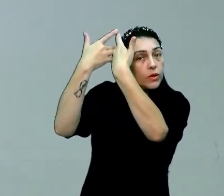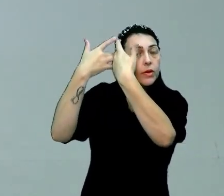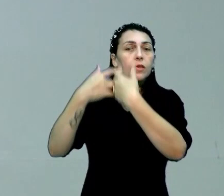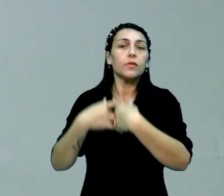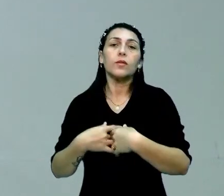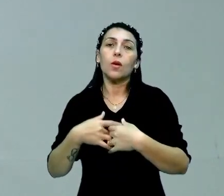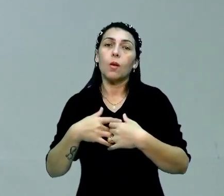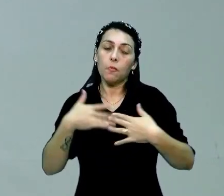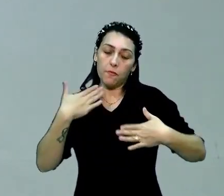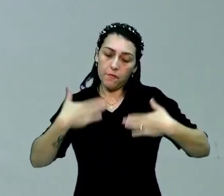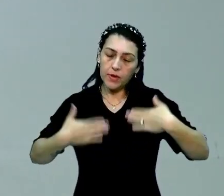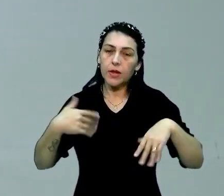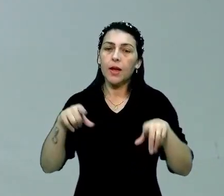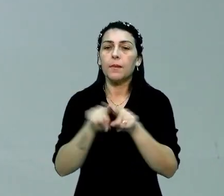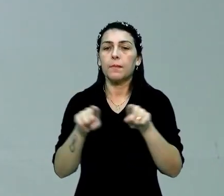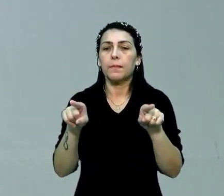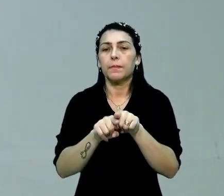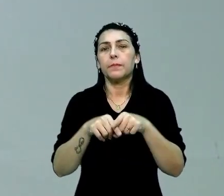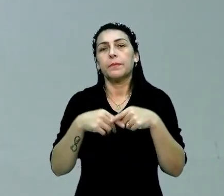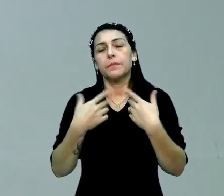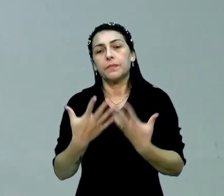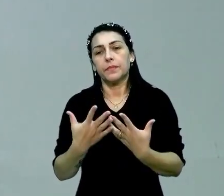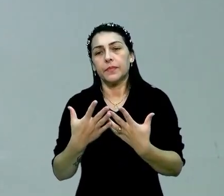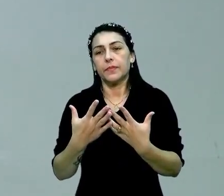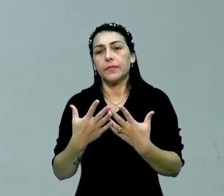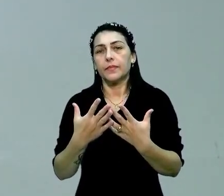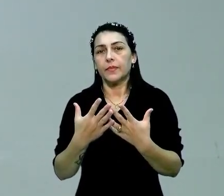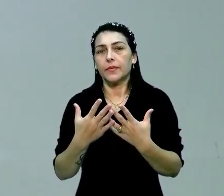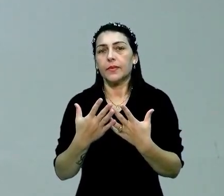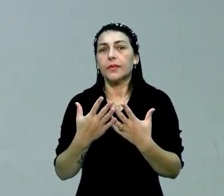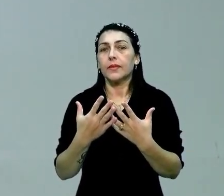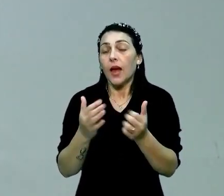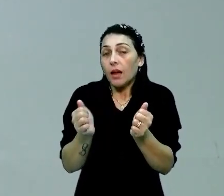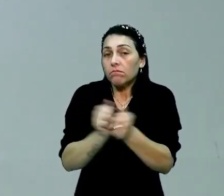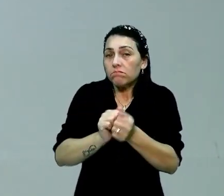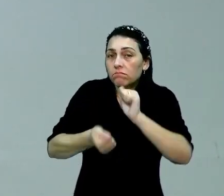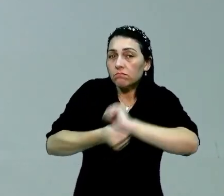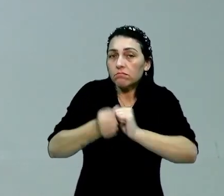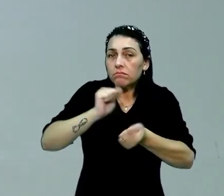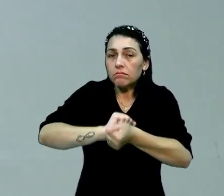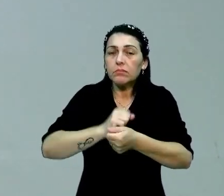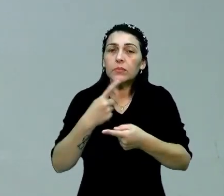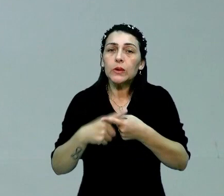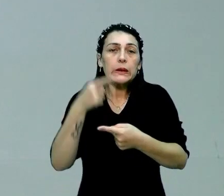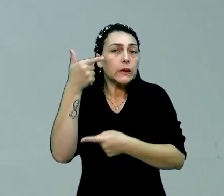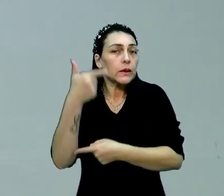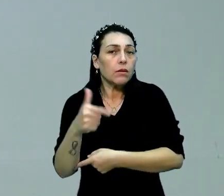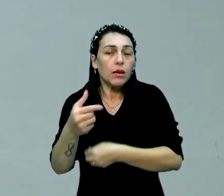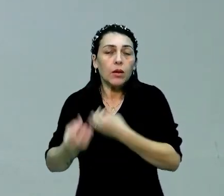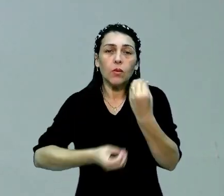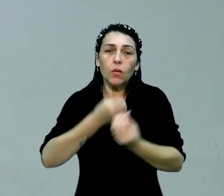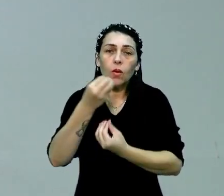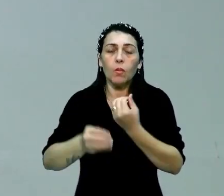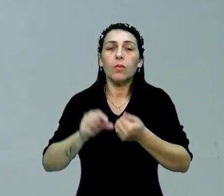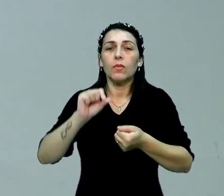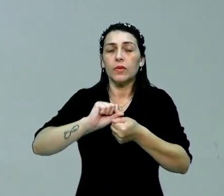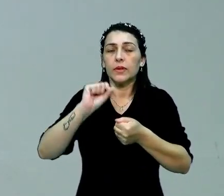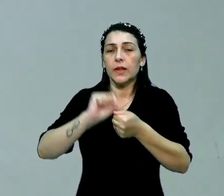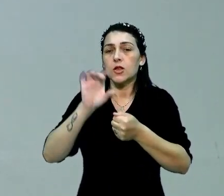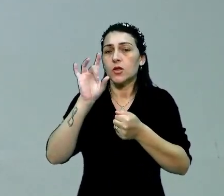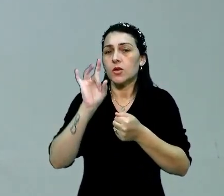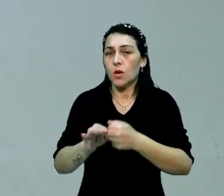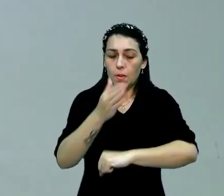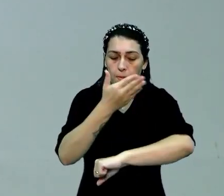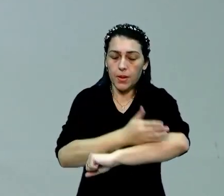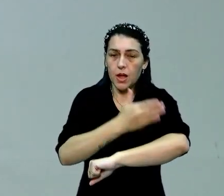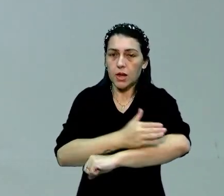o físico, eles acabam sendo intrínsecos, eles acabam sendo associados, porque não tem como eu desenvolver apenas uma